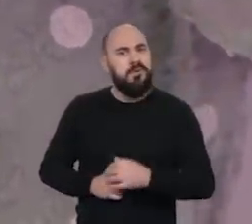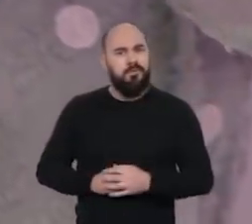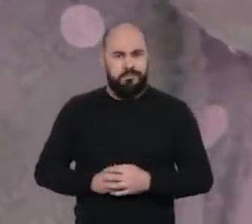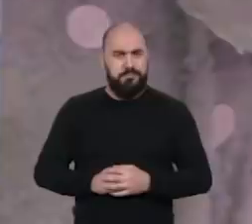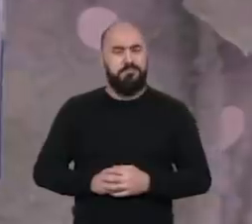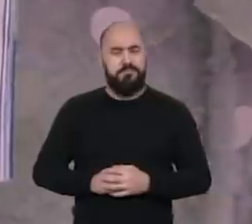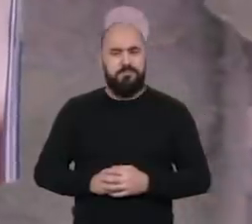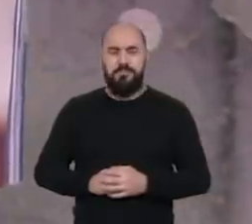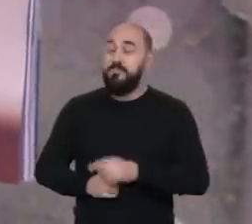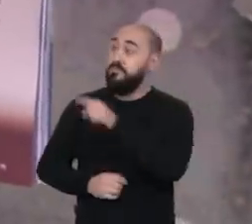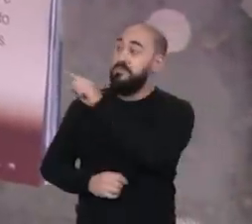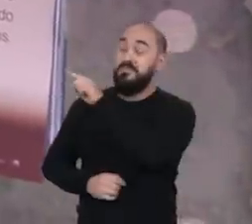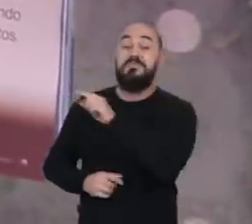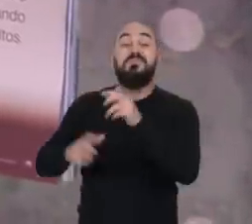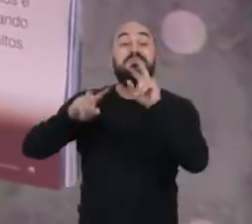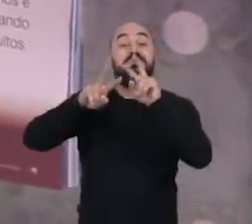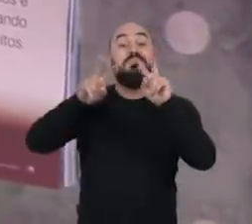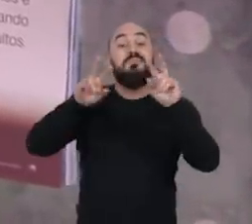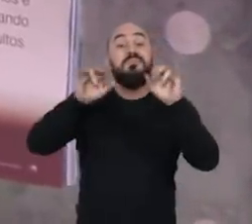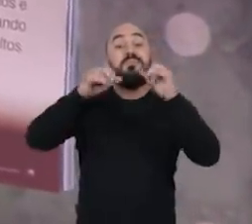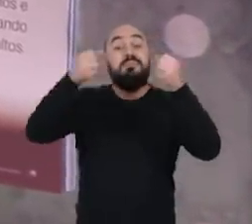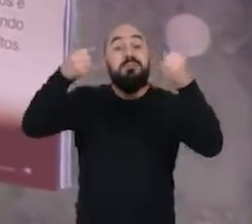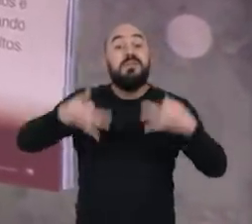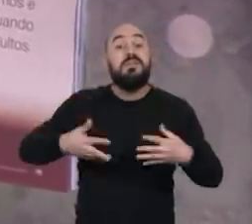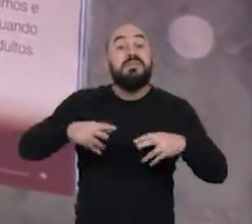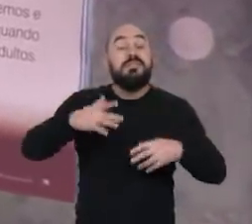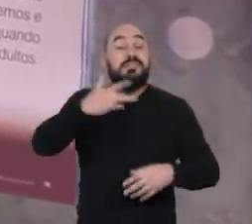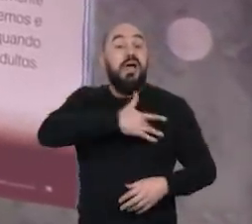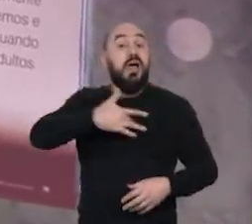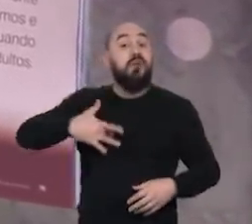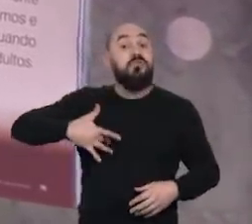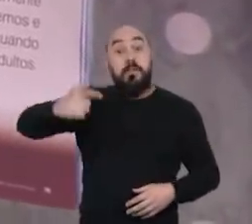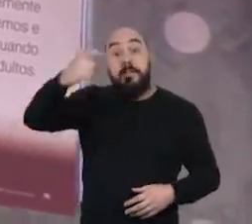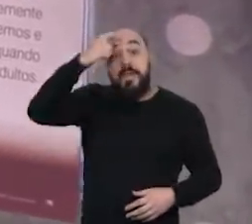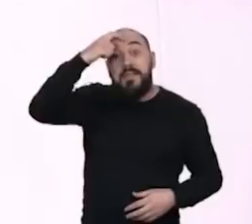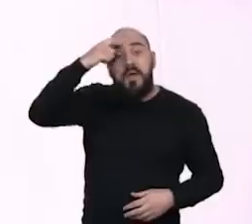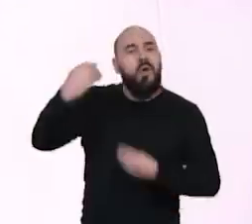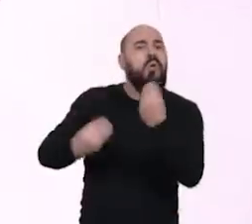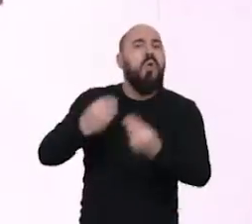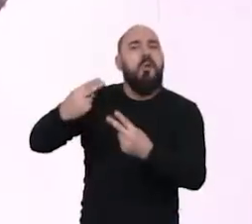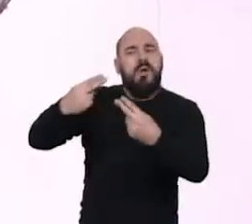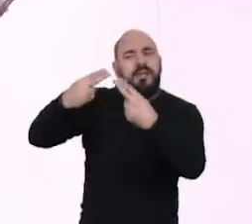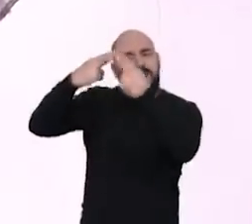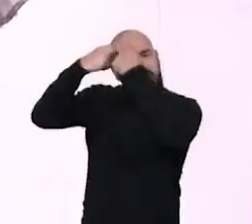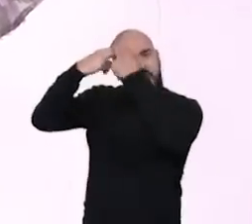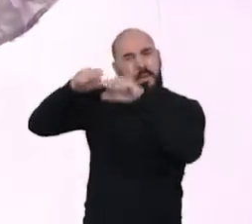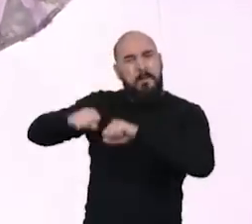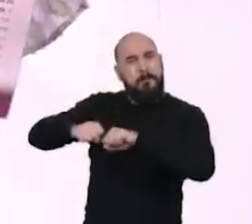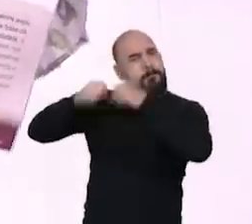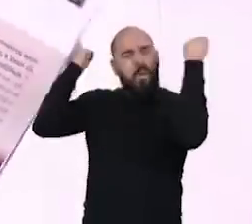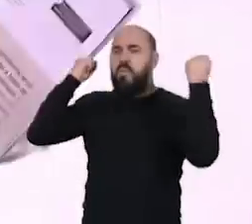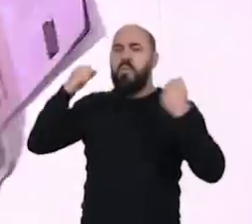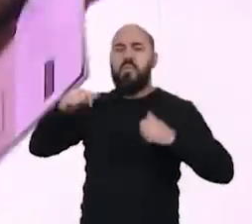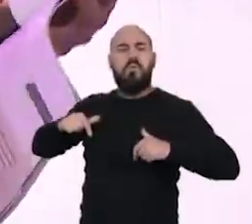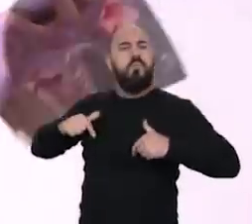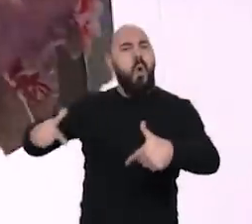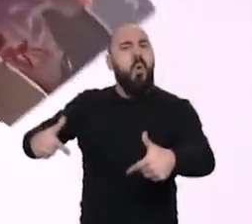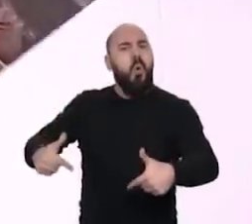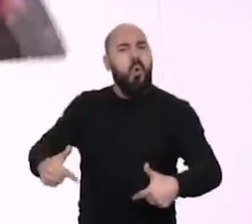fala sobre saúde mental e como lidar com traumas. É possível, doutora Rosana,